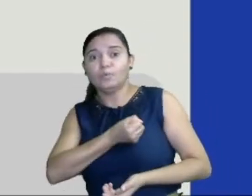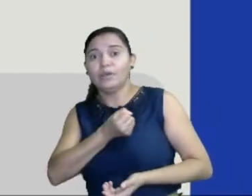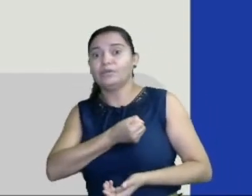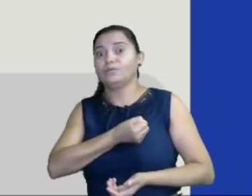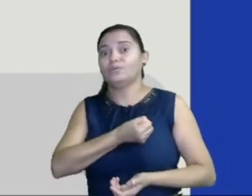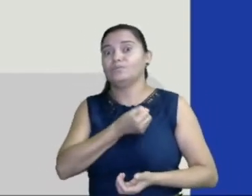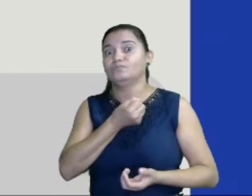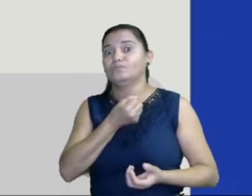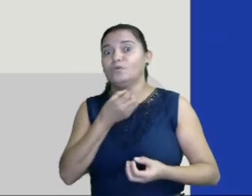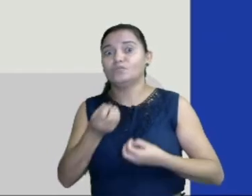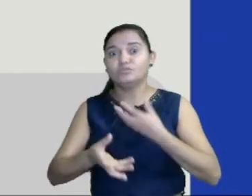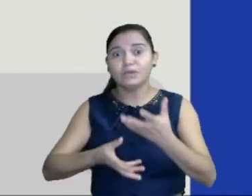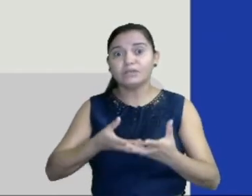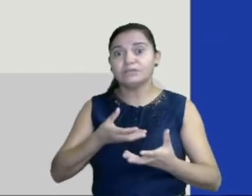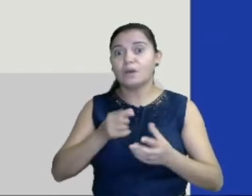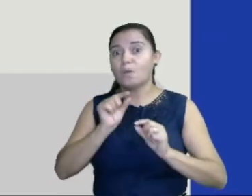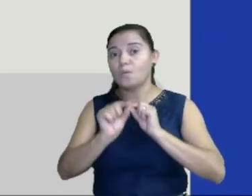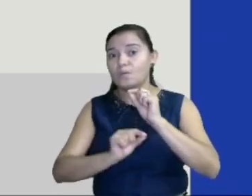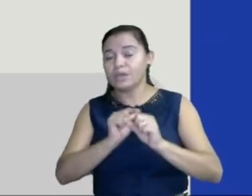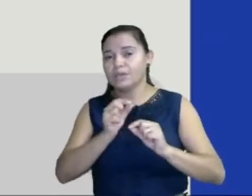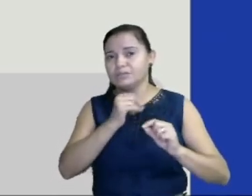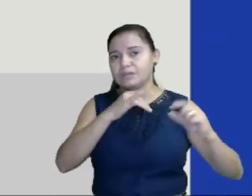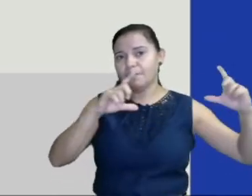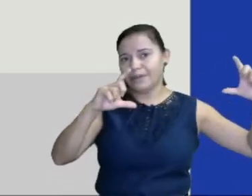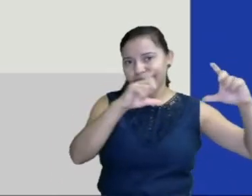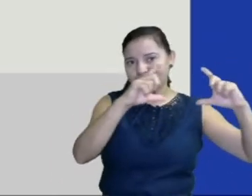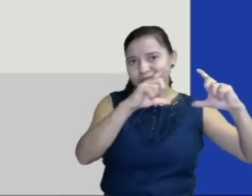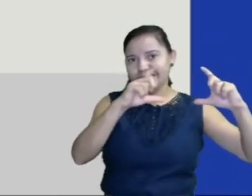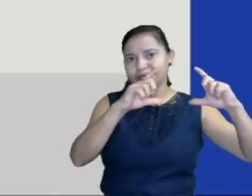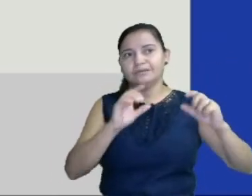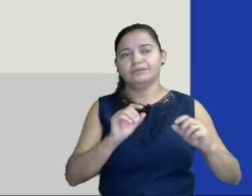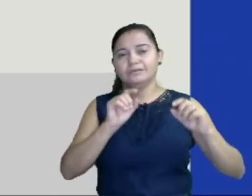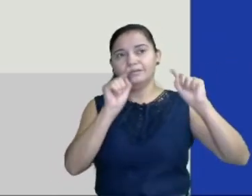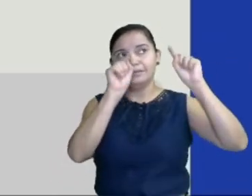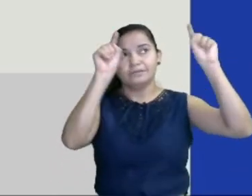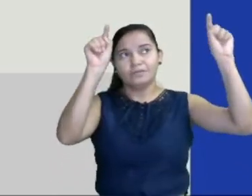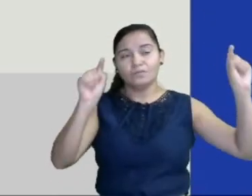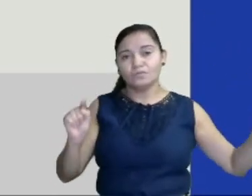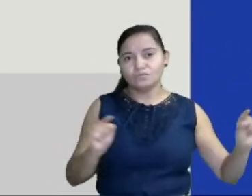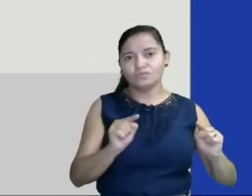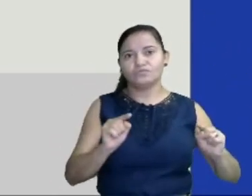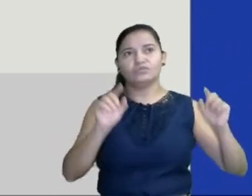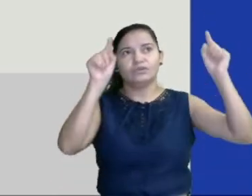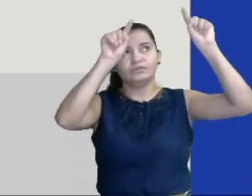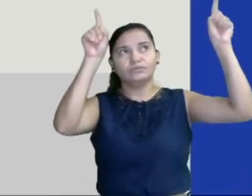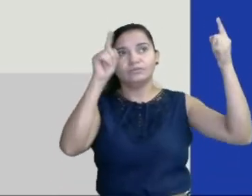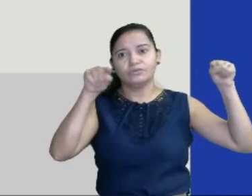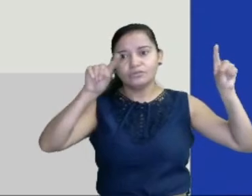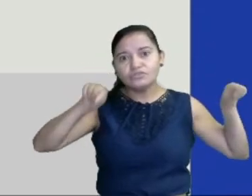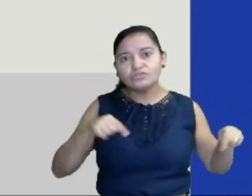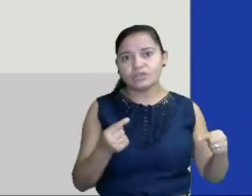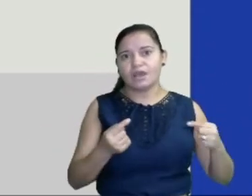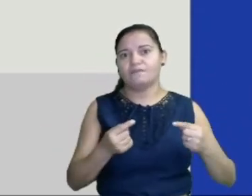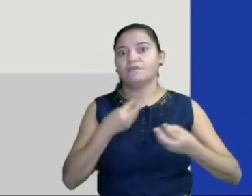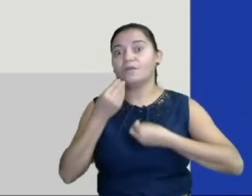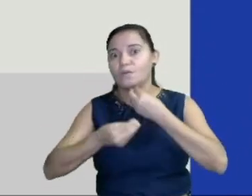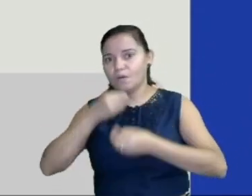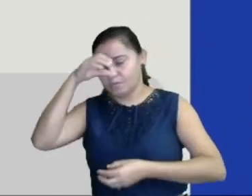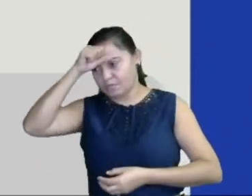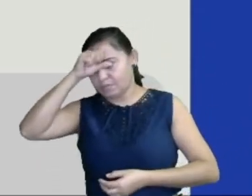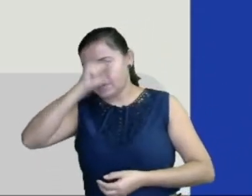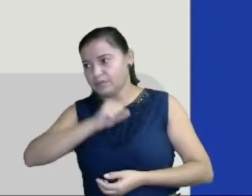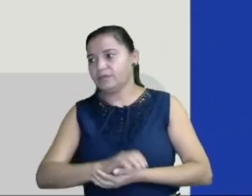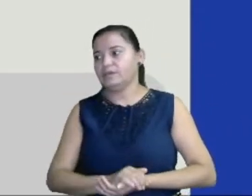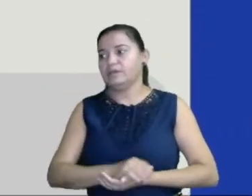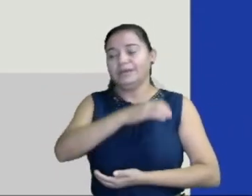que resolver primeiro no operação se aparecer parênteses colchetes e Chaves vai lembrando aí então aqui primeiro parênteses dez